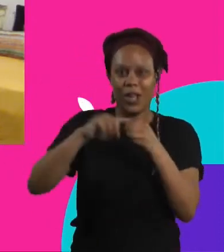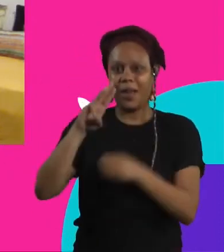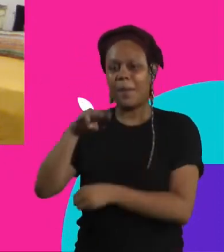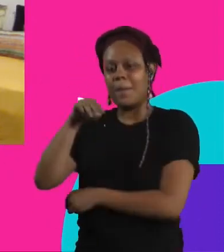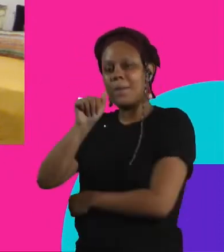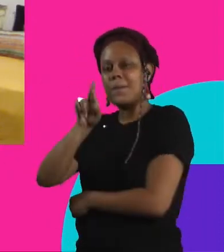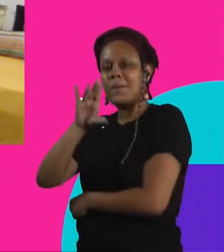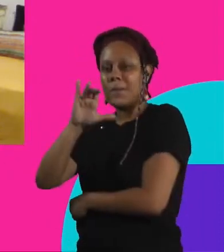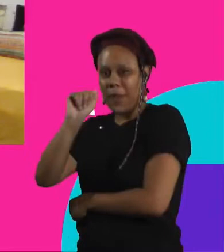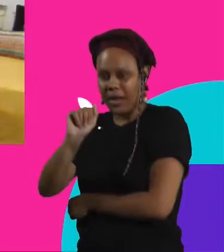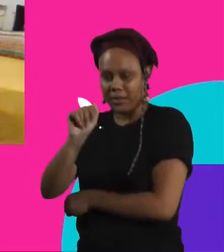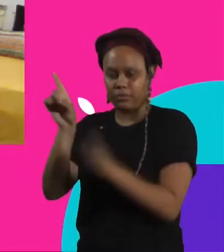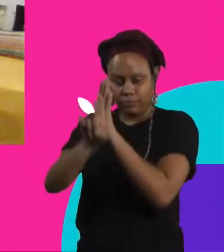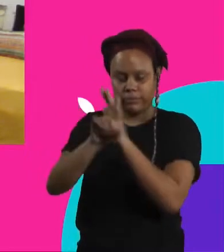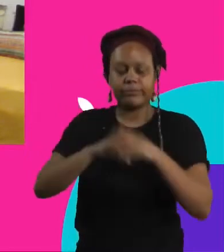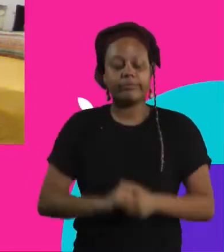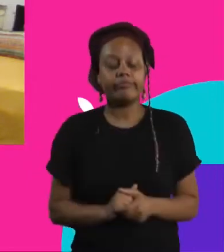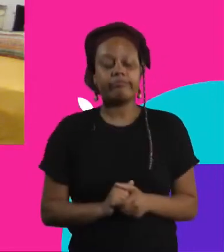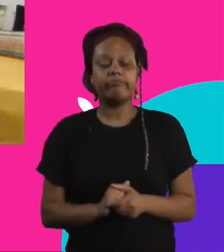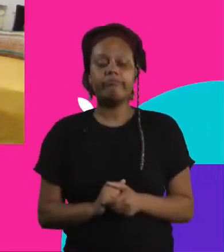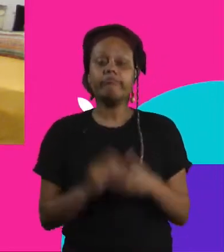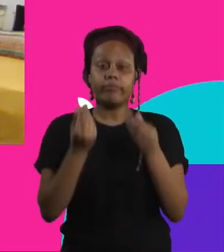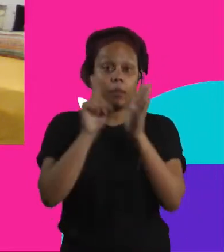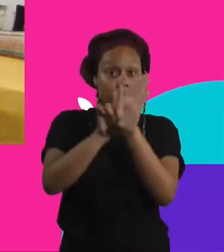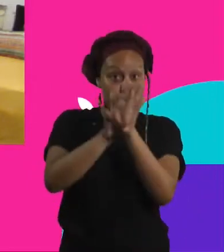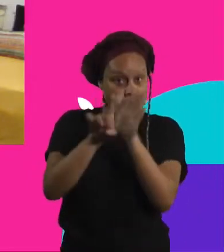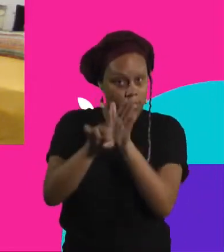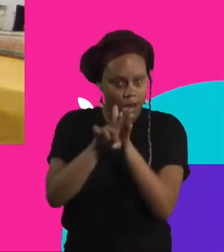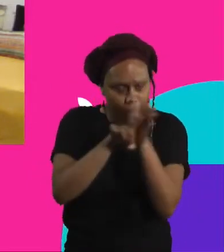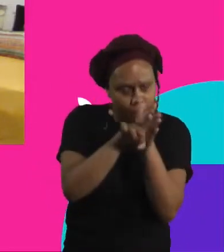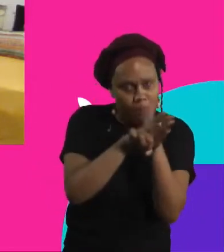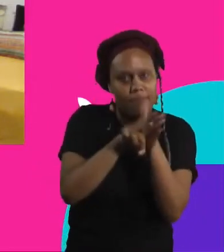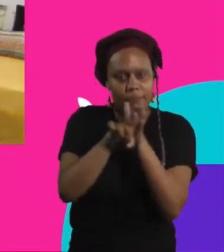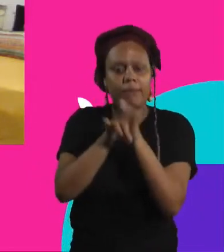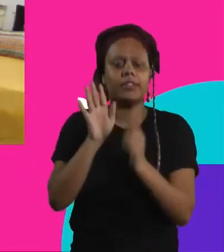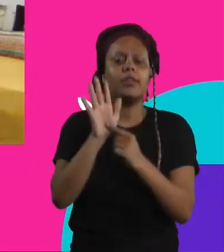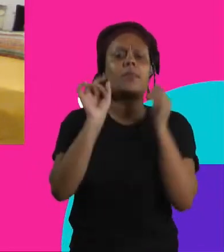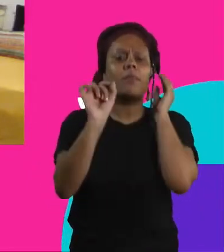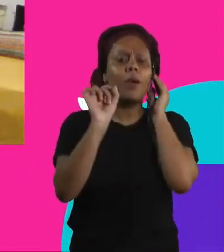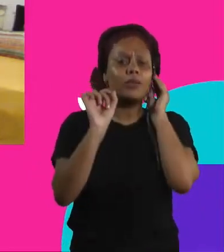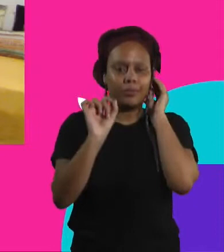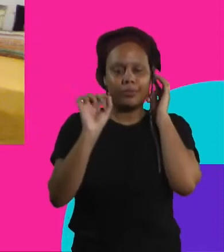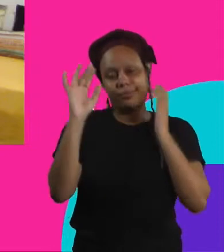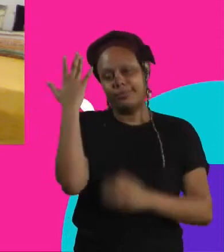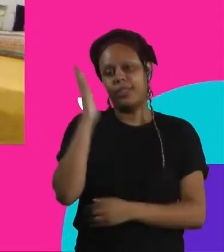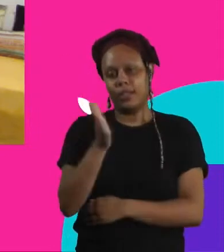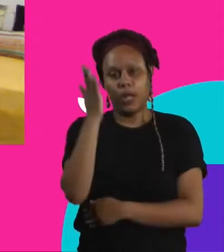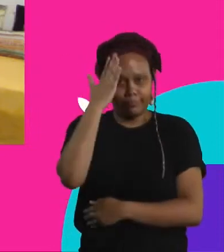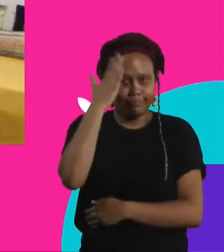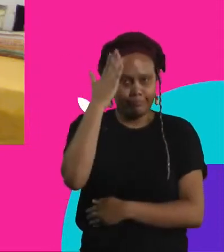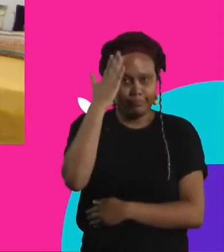E, Márcia, muitas pesquisas, né, têm nos revelado uma situação que a gente já sabe, né?